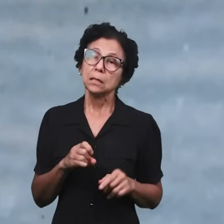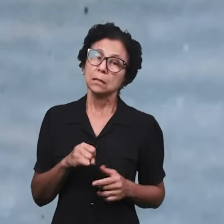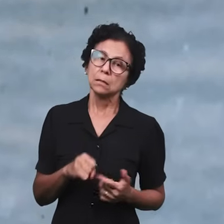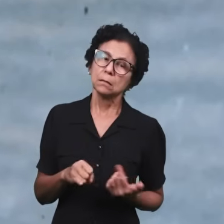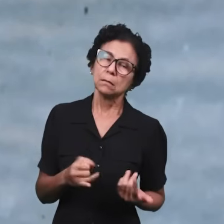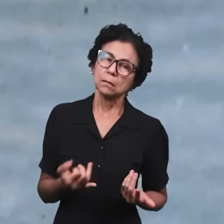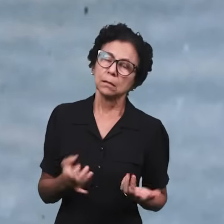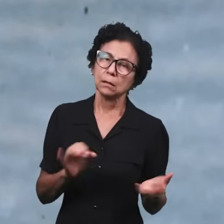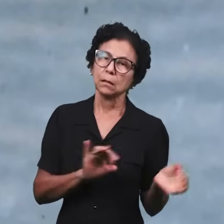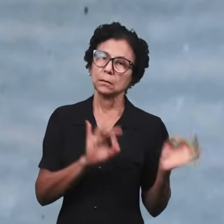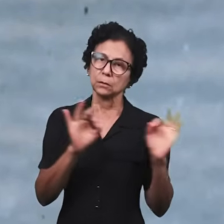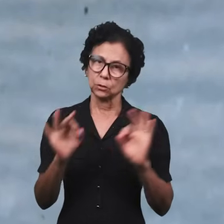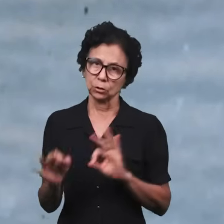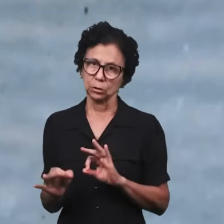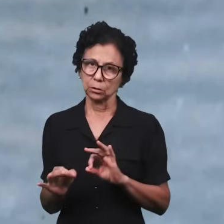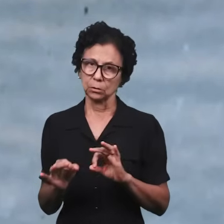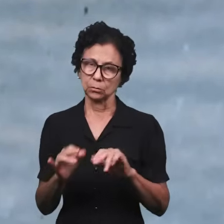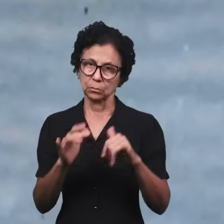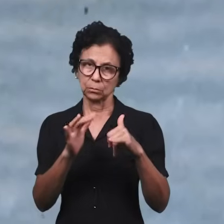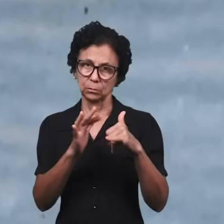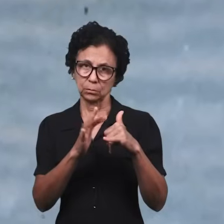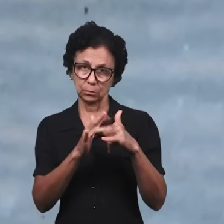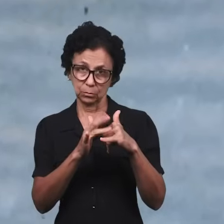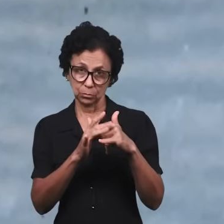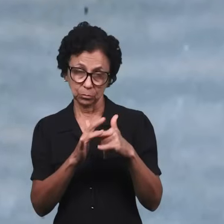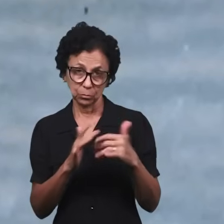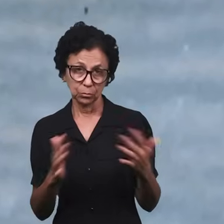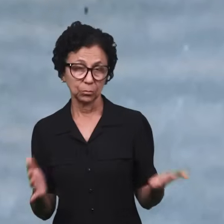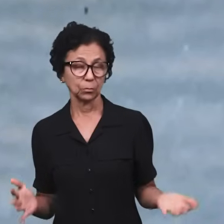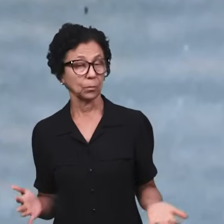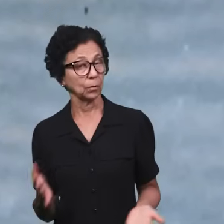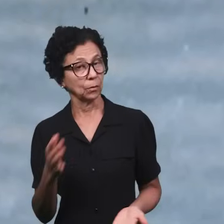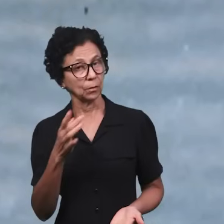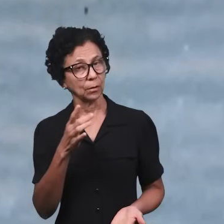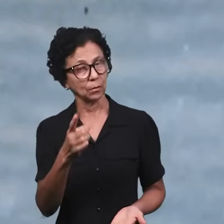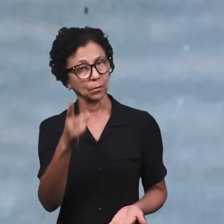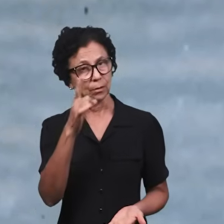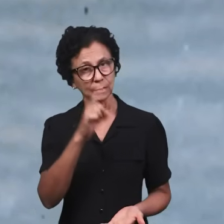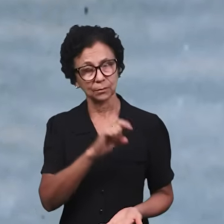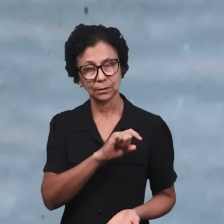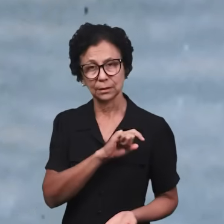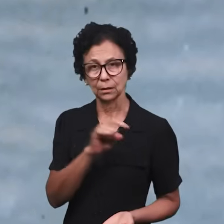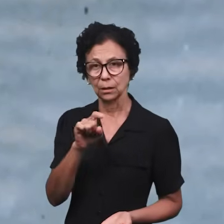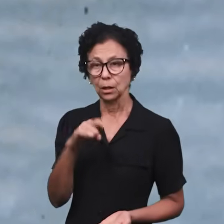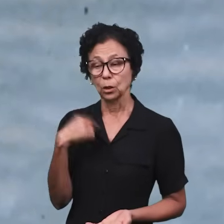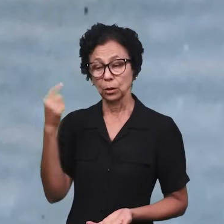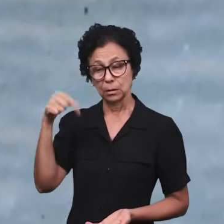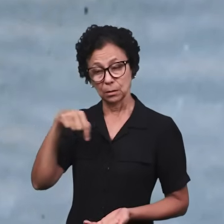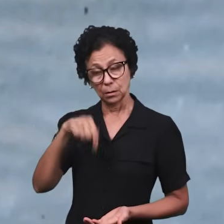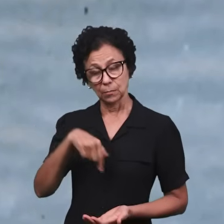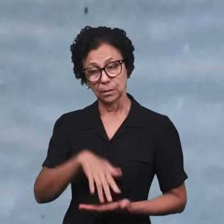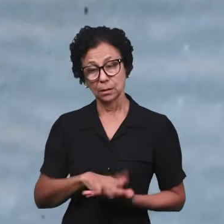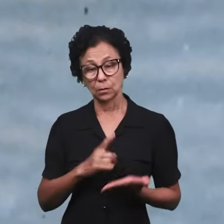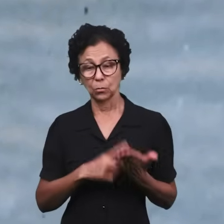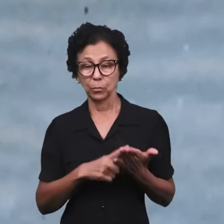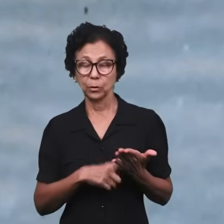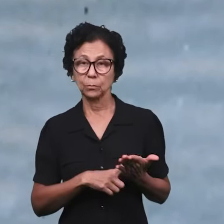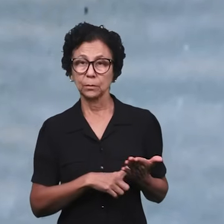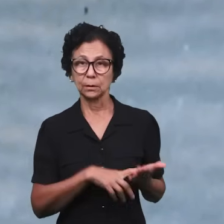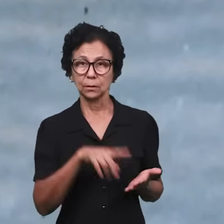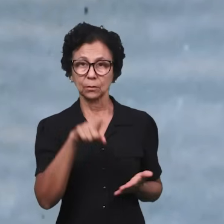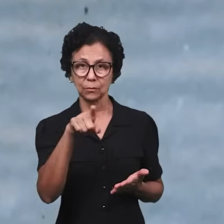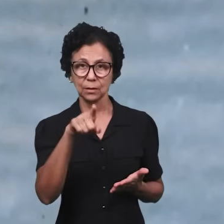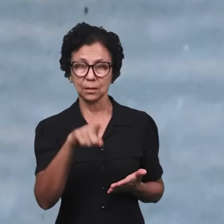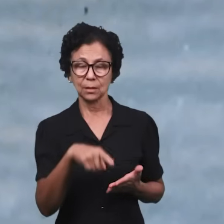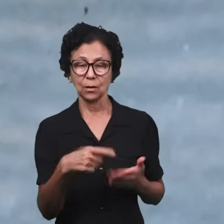você estiver nos assistindo pelo YouTube, olha só, agora é a sua parte. Nós estamos fazendo nossa parte aqui. A sua parte é